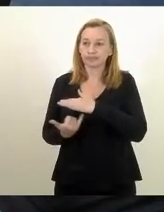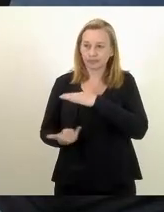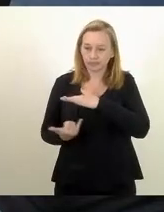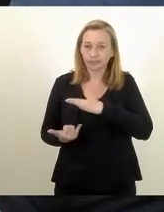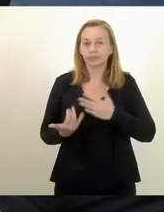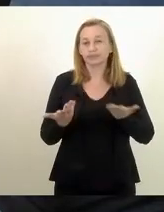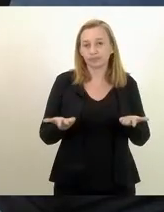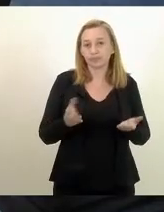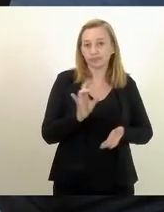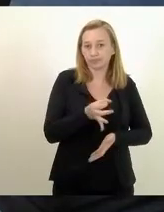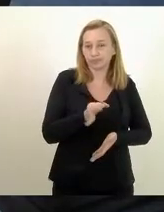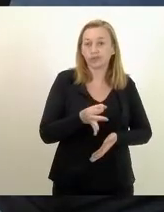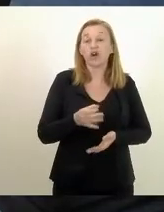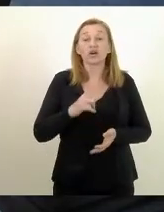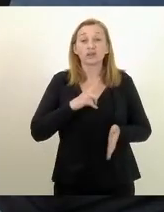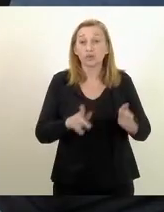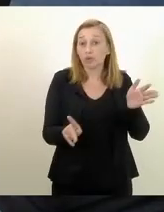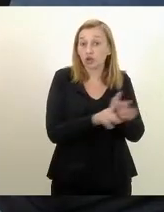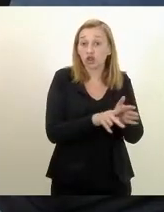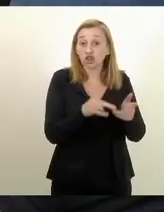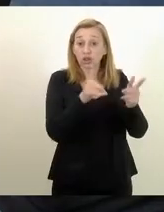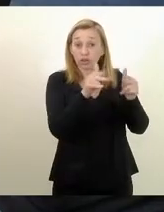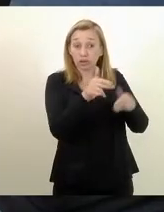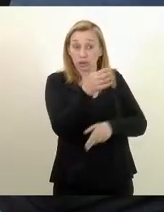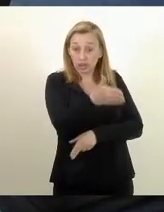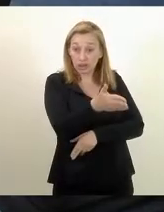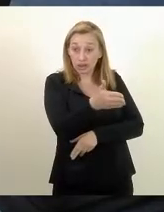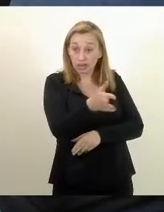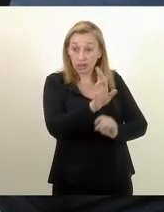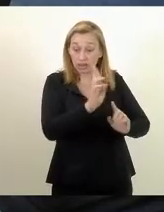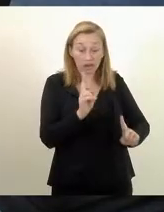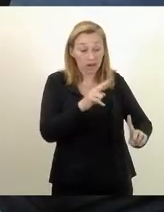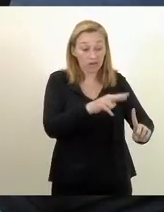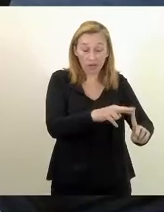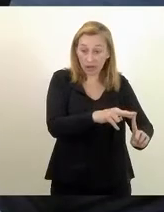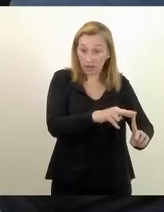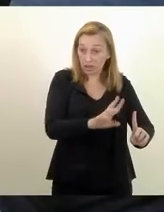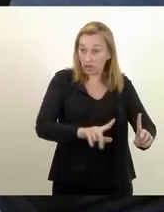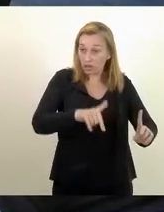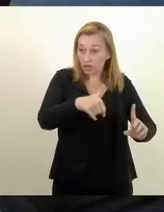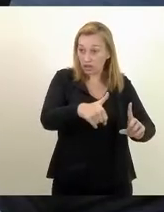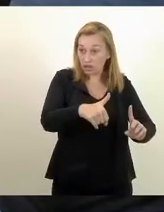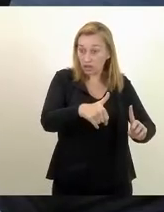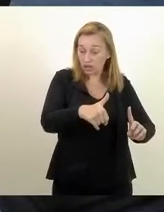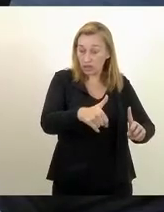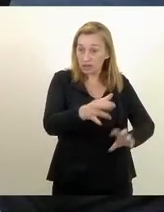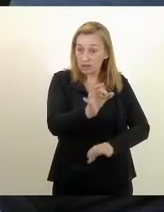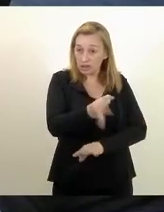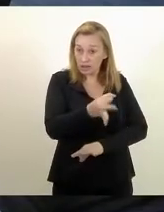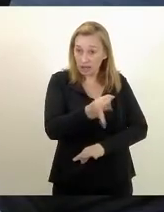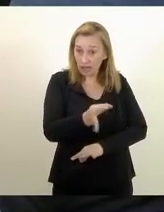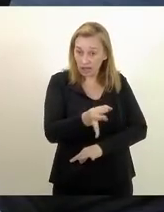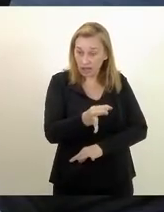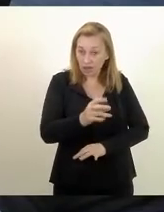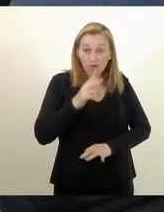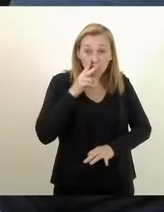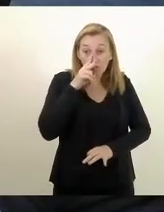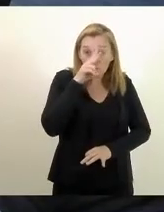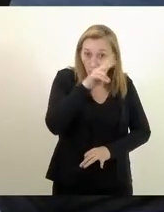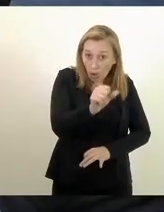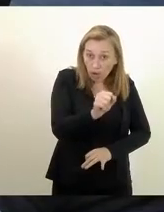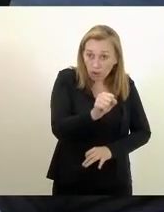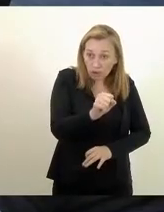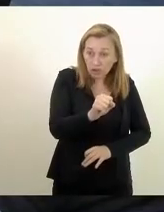ter projetos como esse que referendam a atuação mais incisiva mais forte